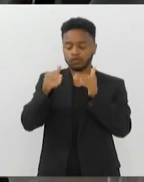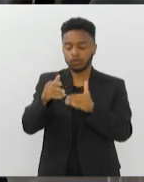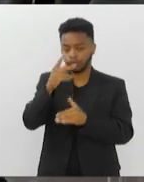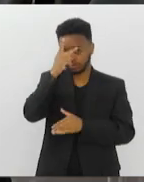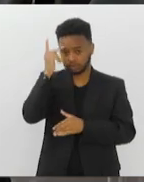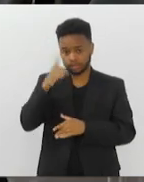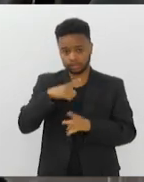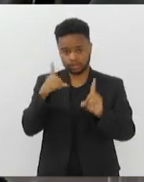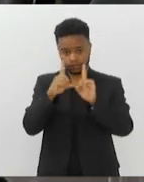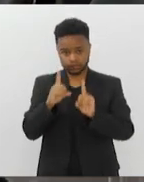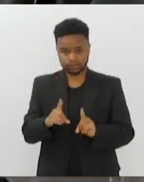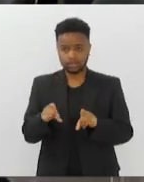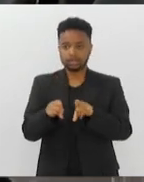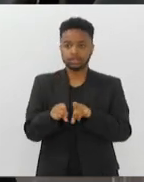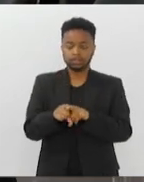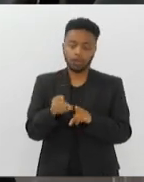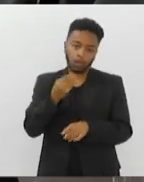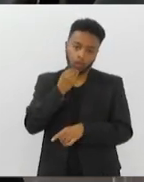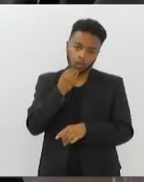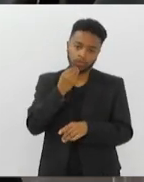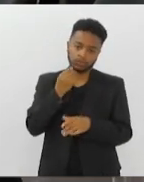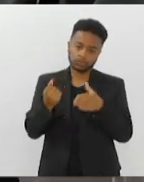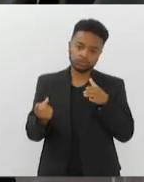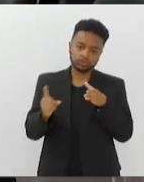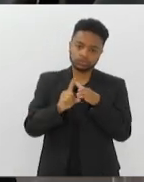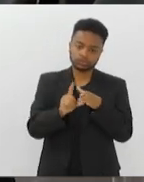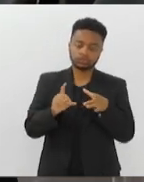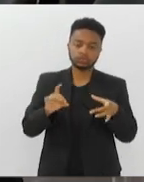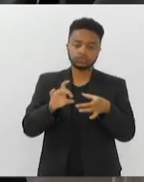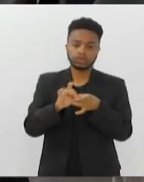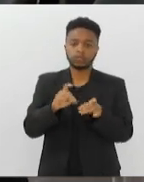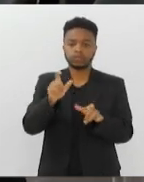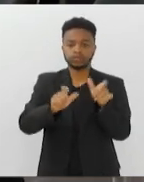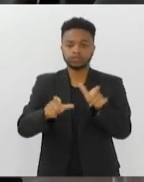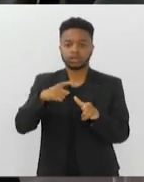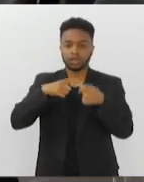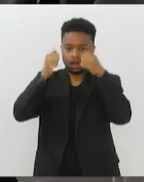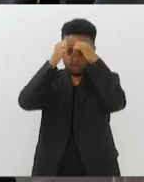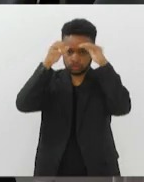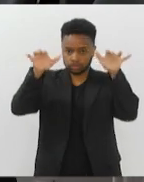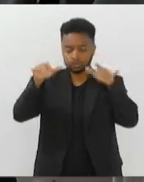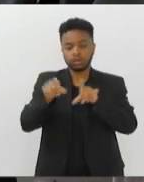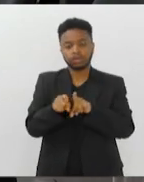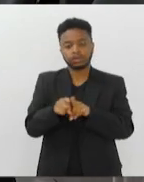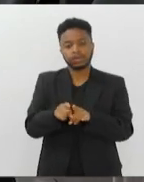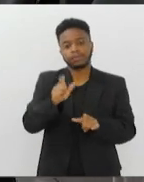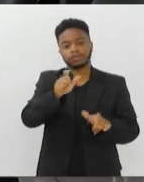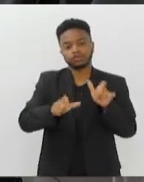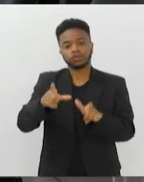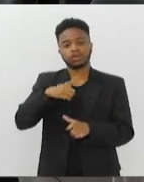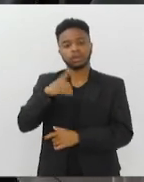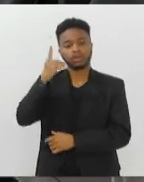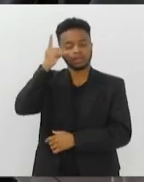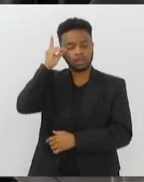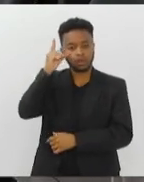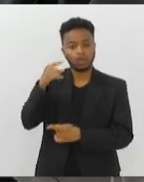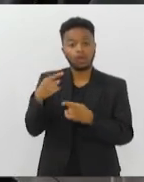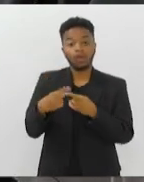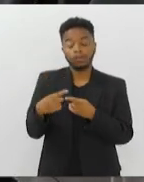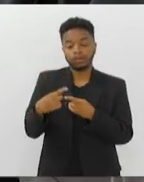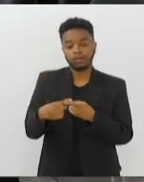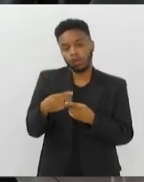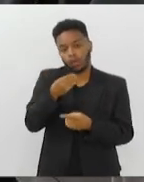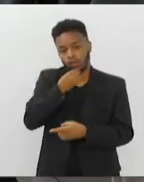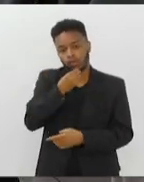deficiência, incluindo, por óbvio, as pessoas com o espectro autista e as pessoas com síndrome de Down, que justamente